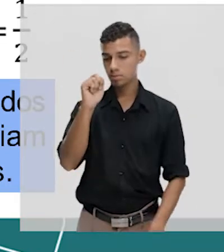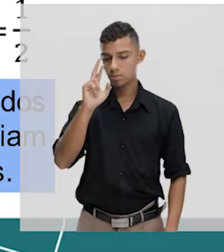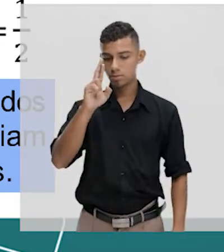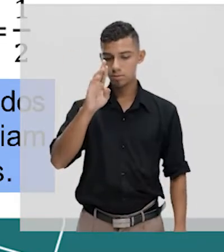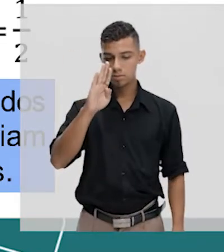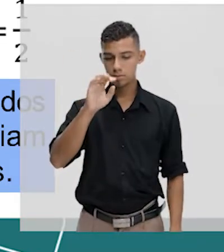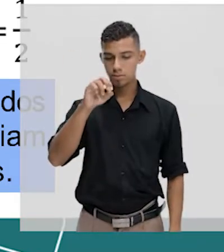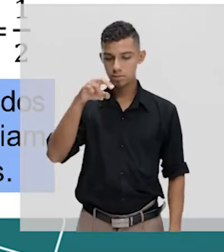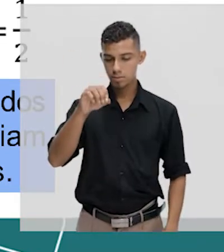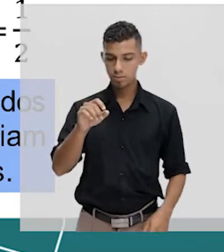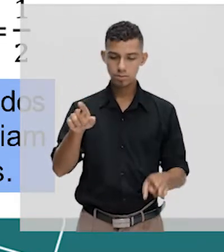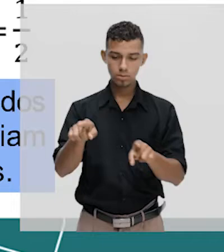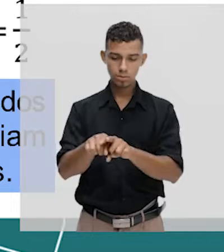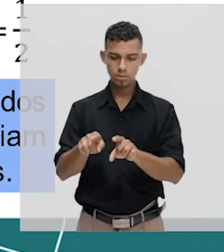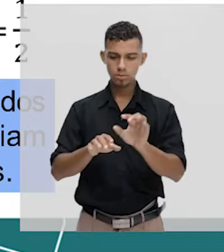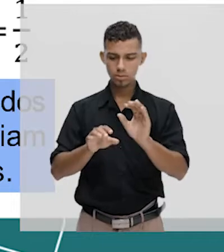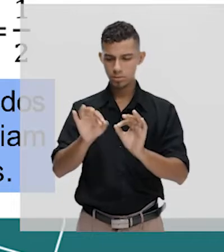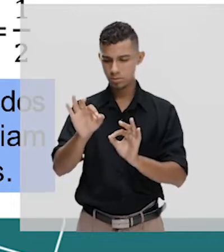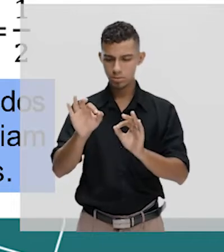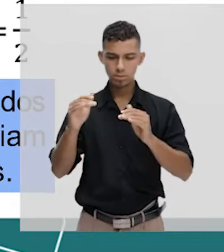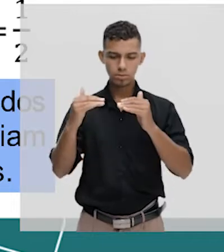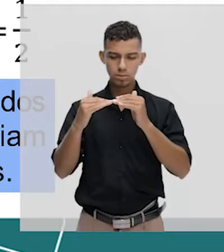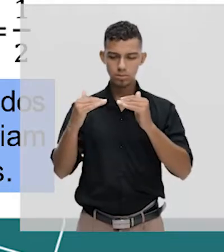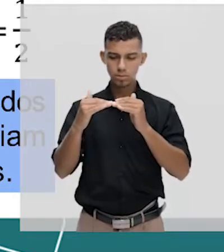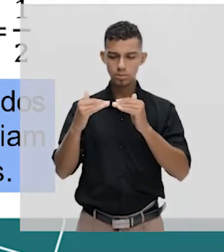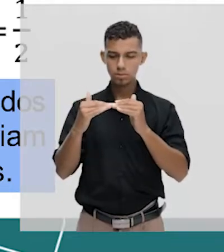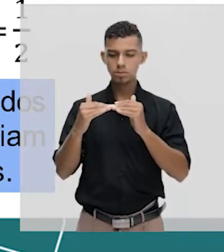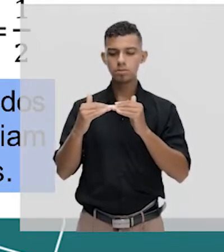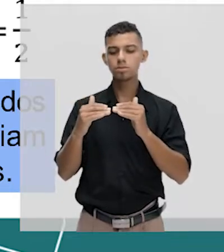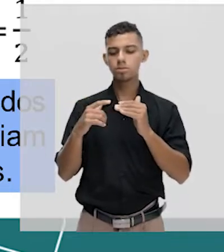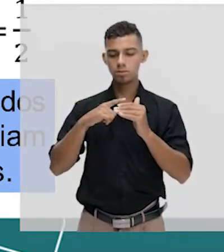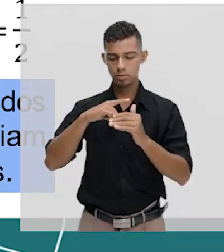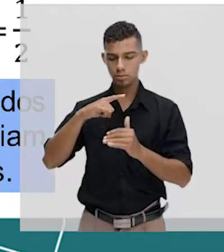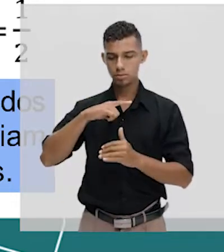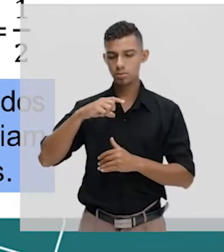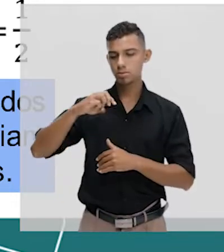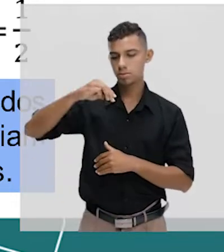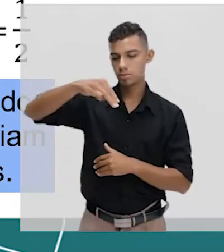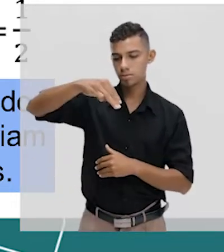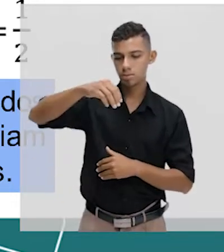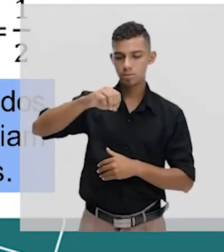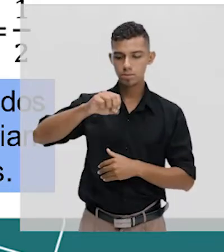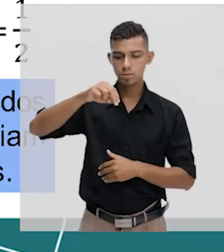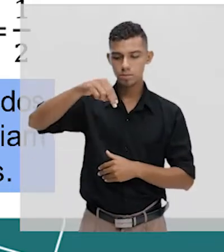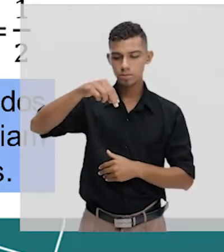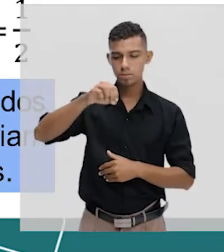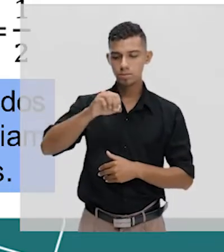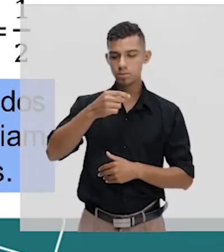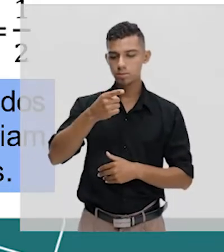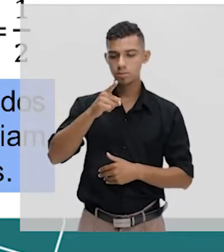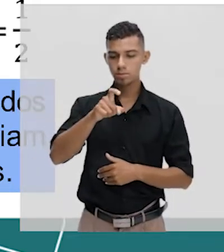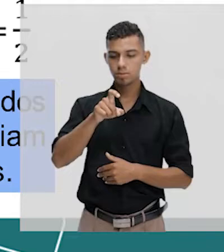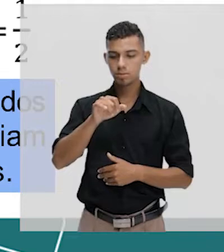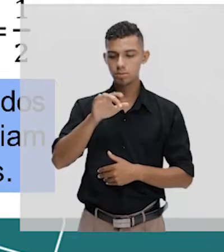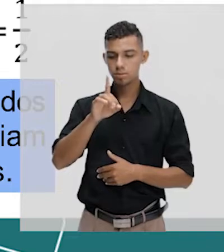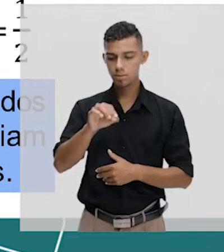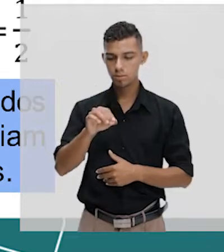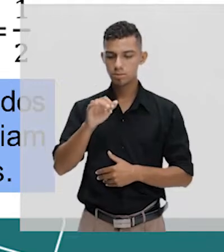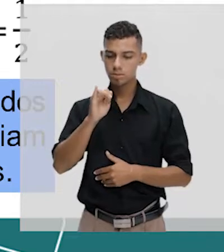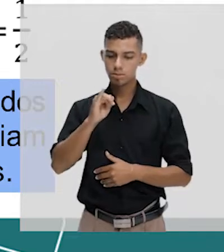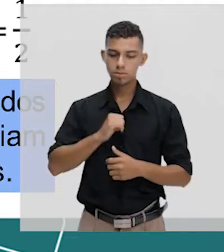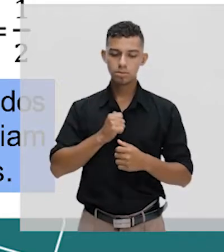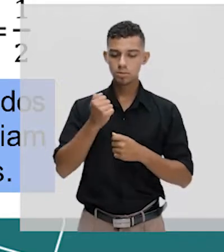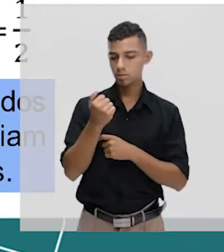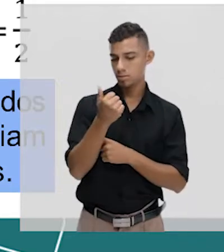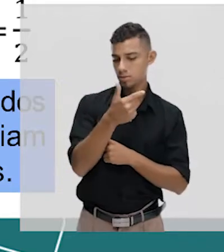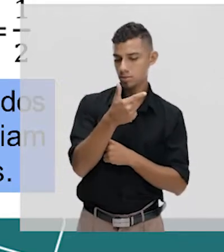oxigênio se combinando, gerando um monóxido de carbono. 12 gramas de carbono com 16 gramas